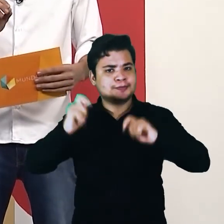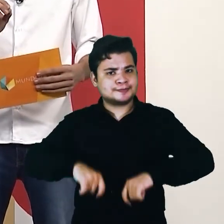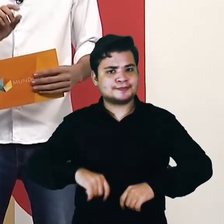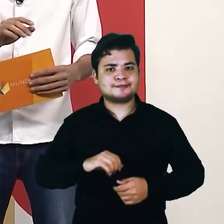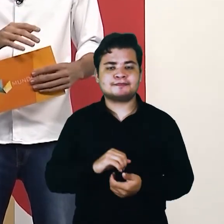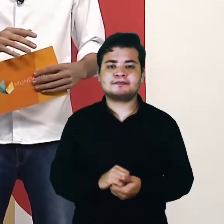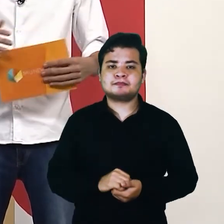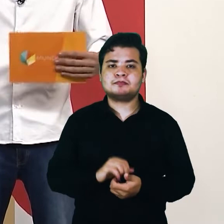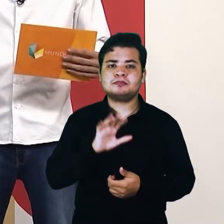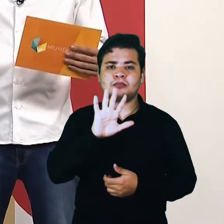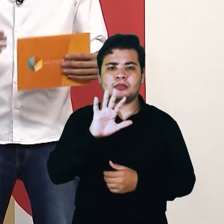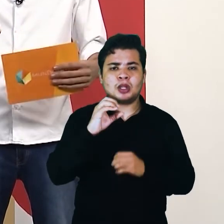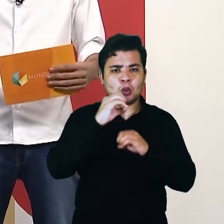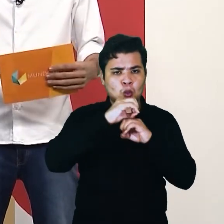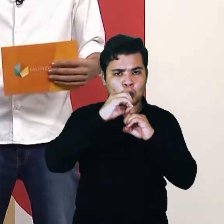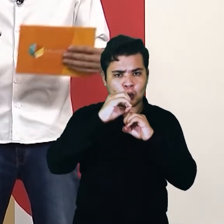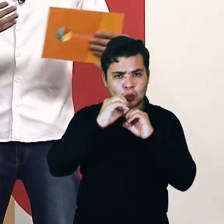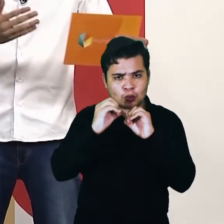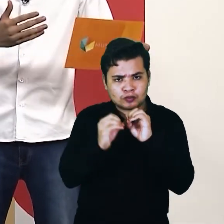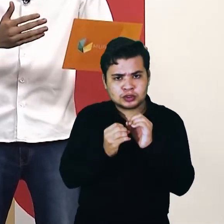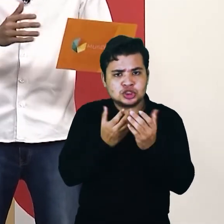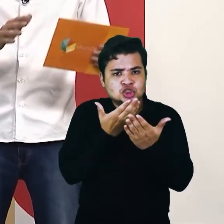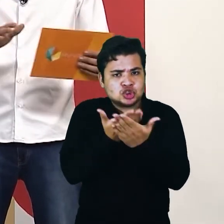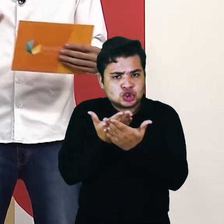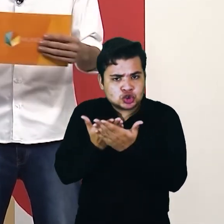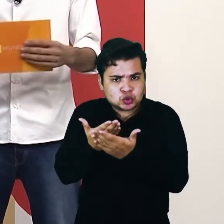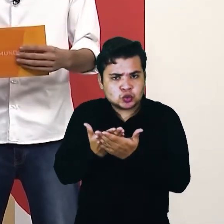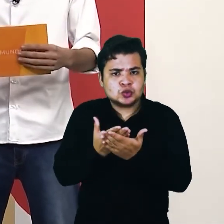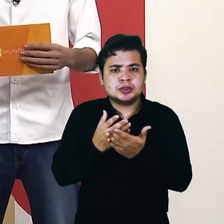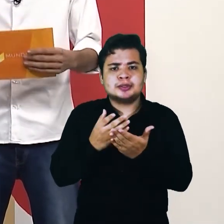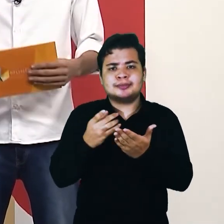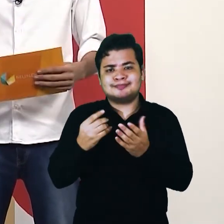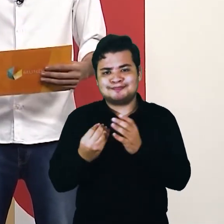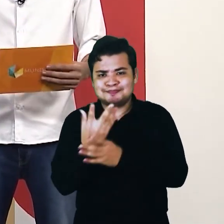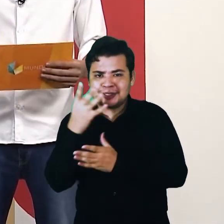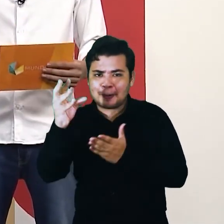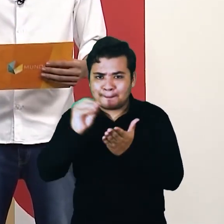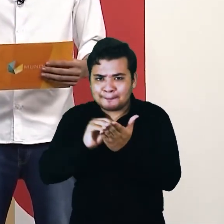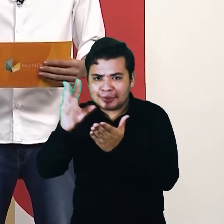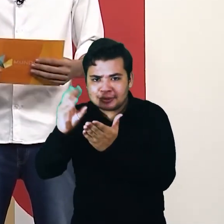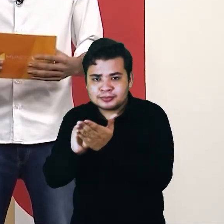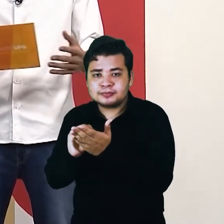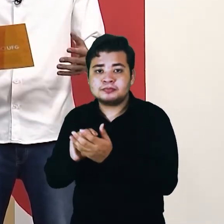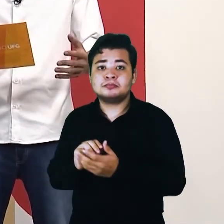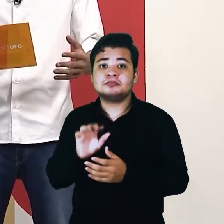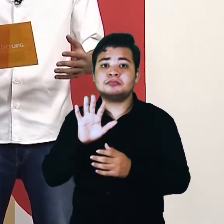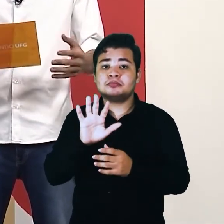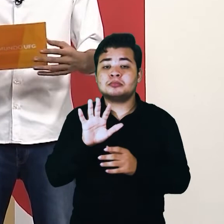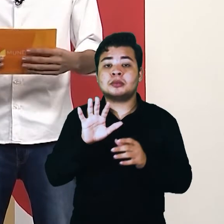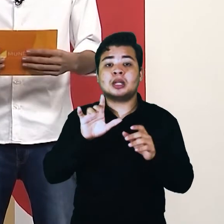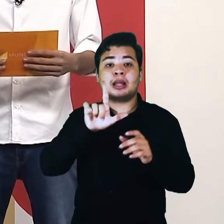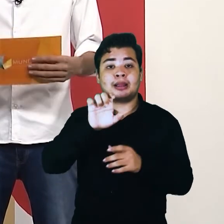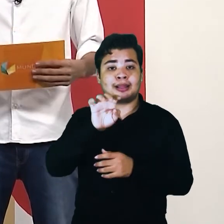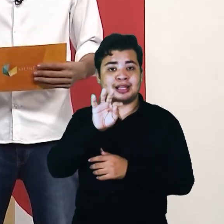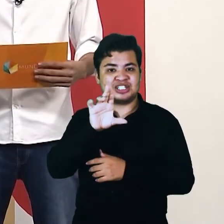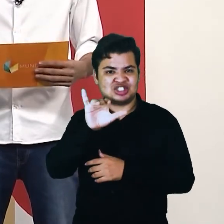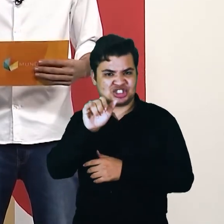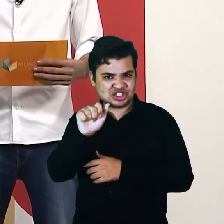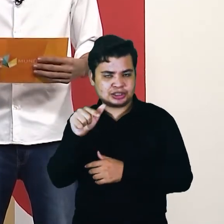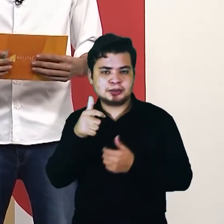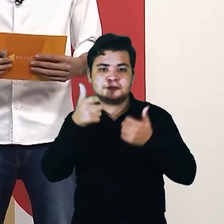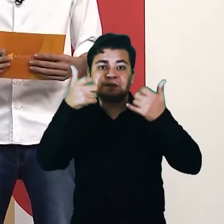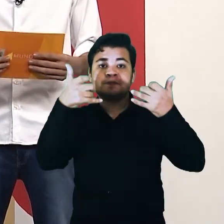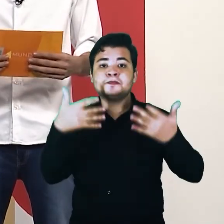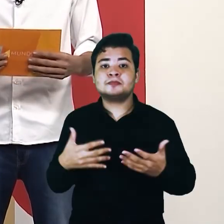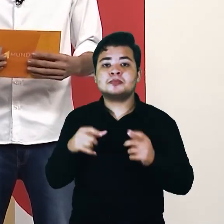a UFG não só descobre e estuda plantas catalogadas. A Letícia Brito vai nos mostrar que pesquisadores